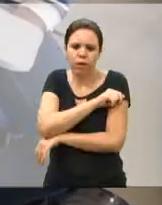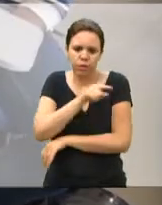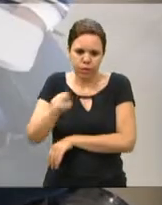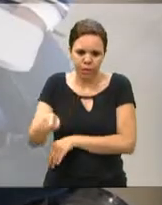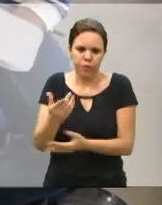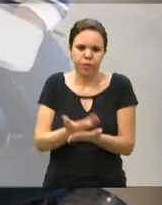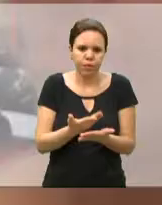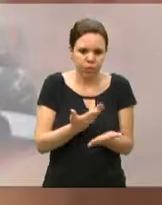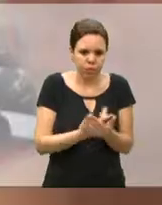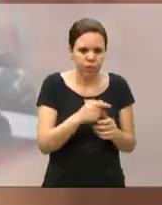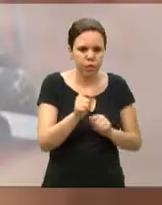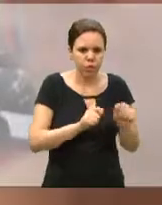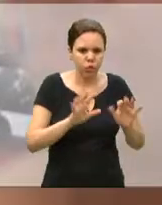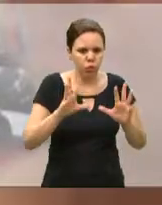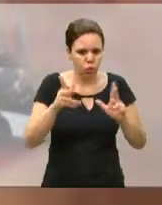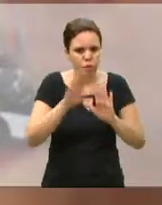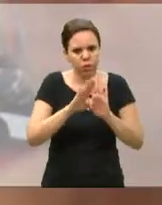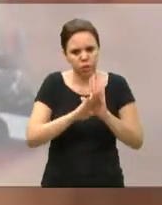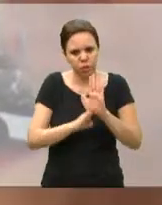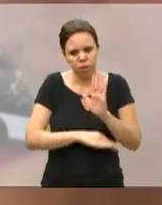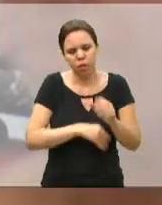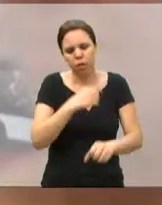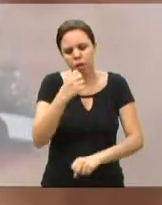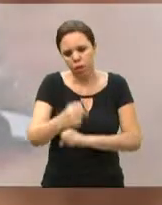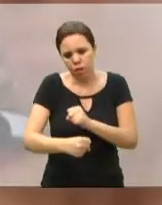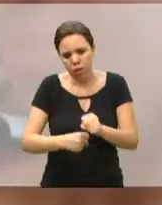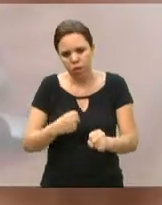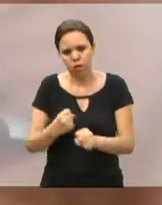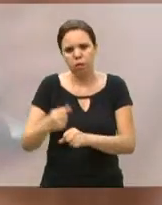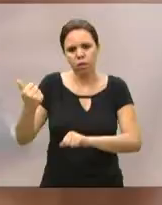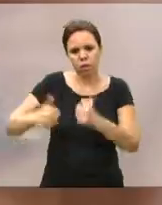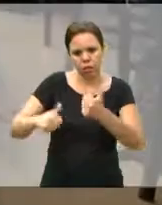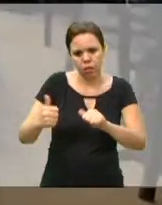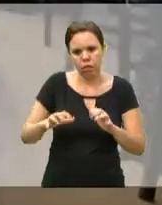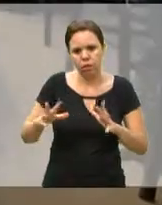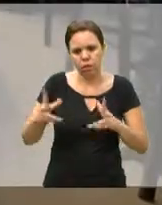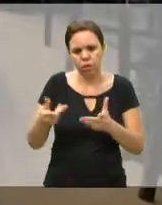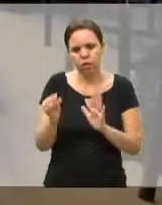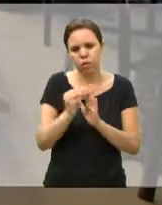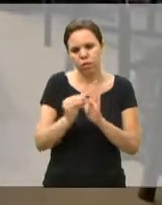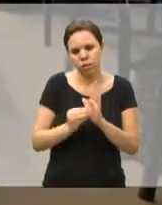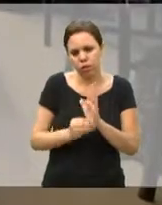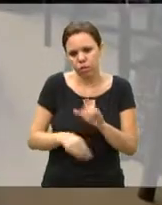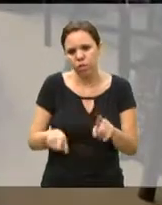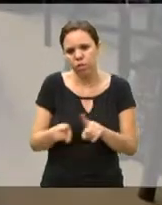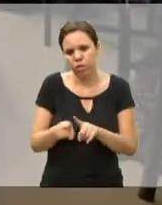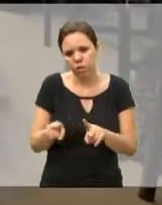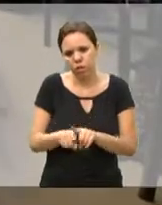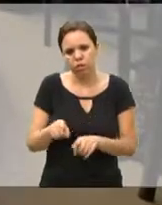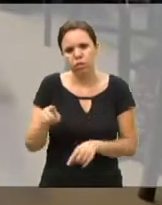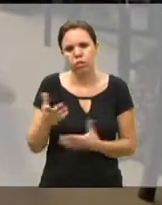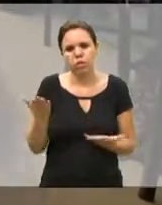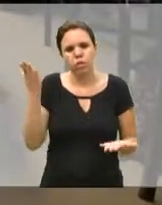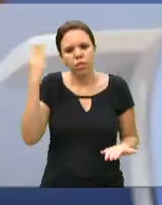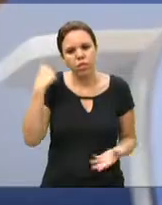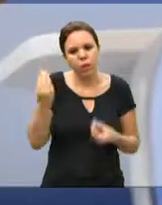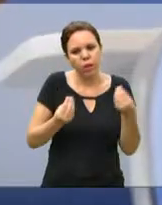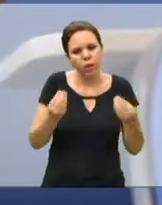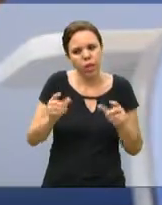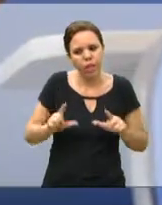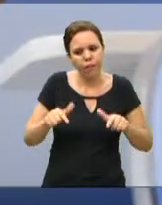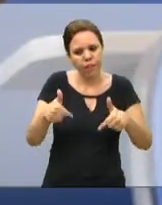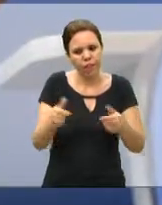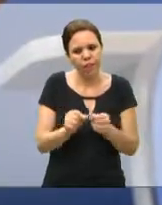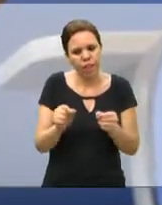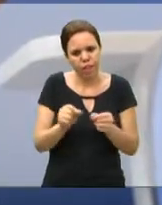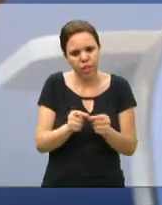as aulas precisam estar todas programadas ao longo do ano, os simulados todos agendados dentro de um calendário para esse aluno saber o que ele vai